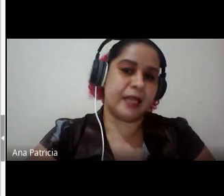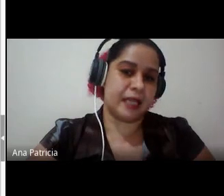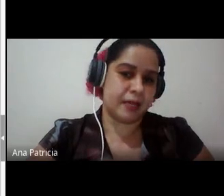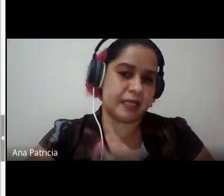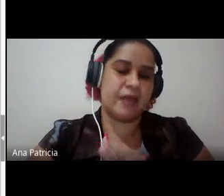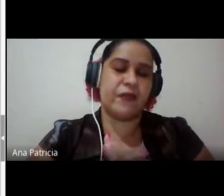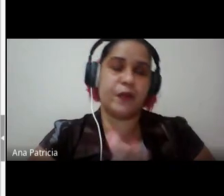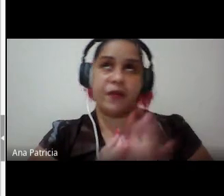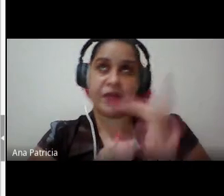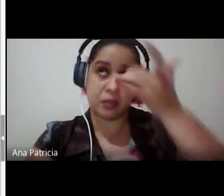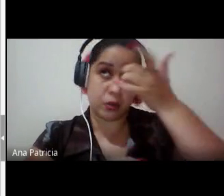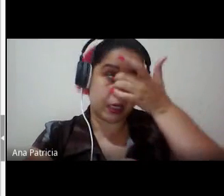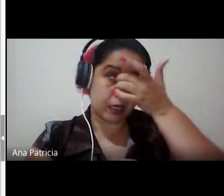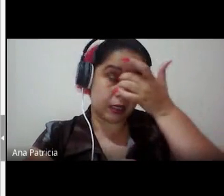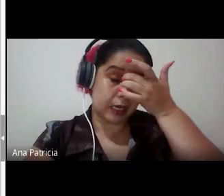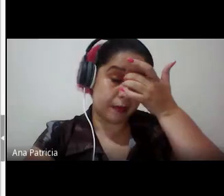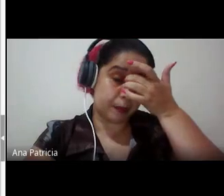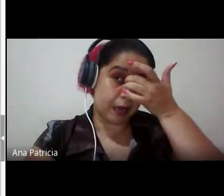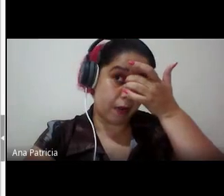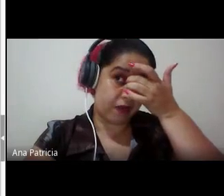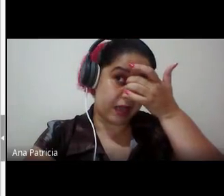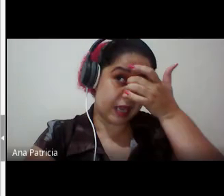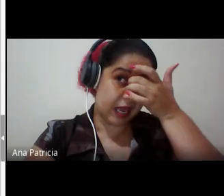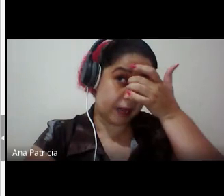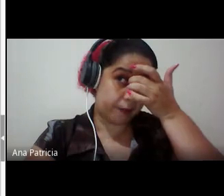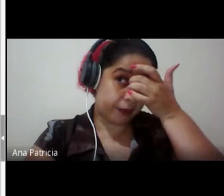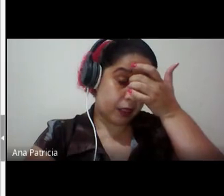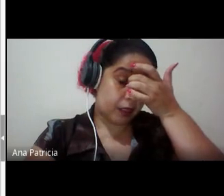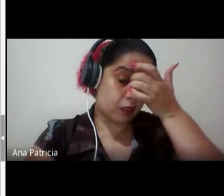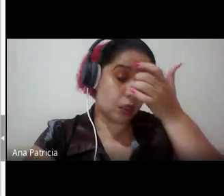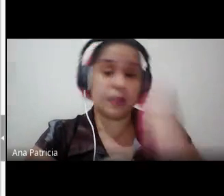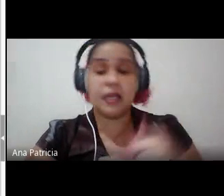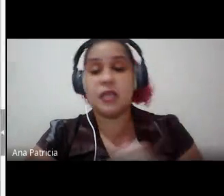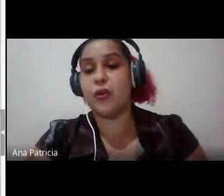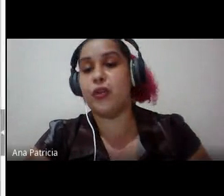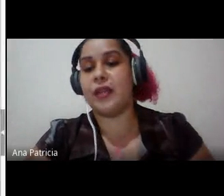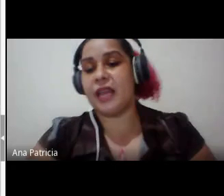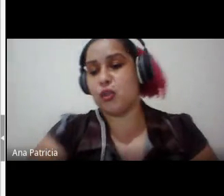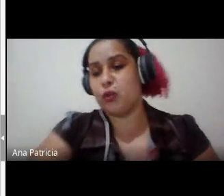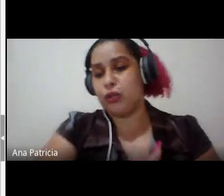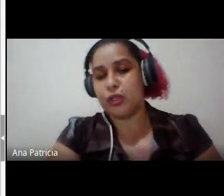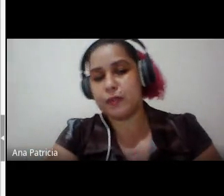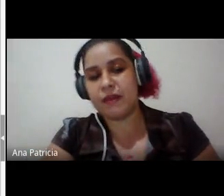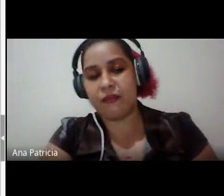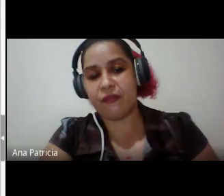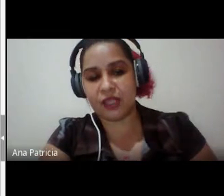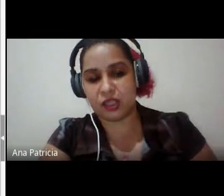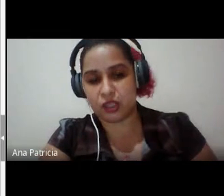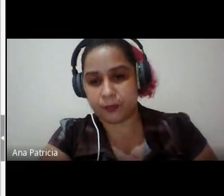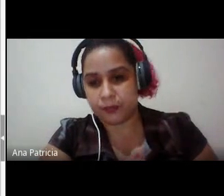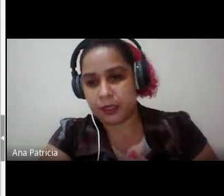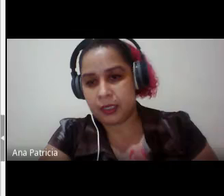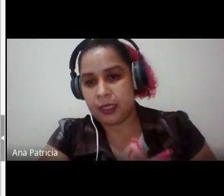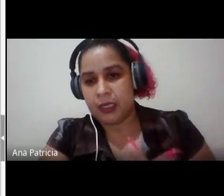intérprete de Libras e fui professora de Libras pela UFRN de 2018 até julho de